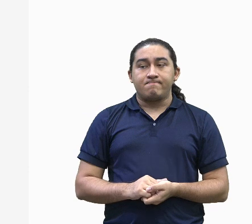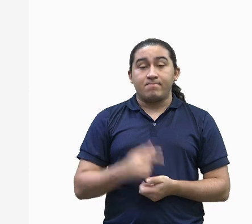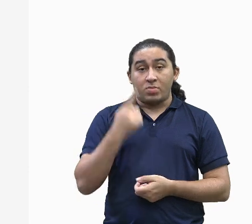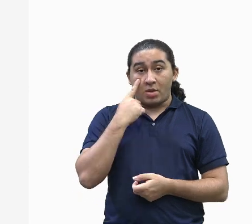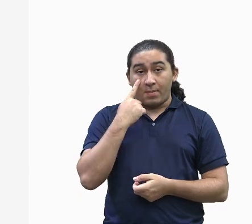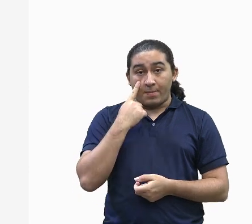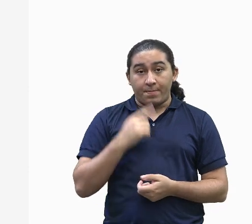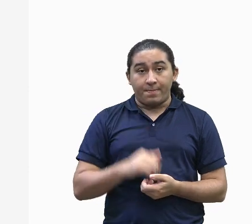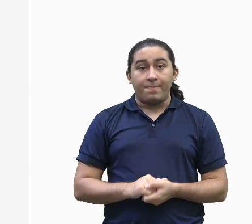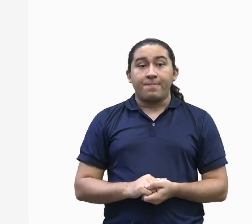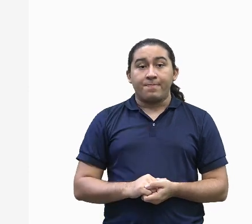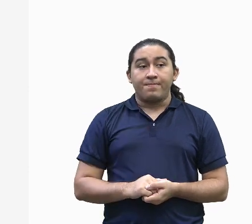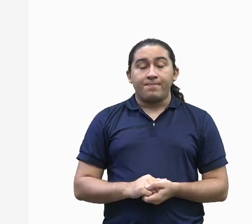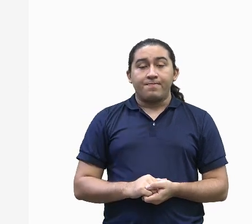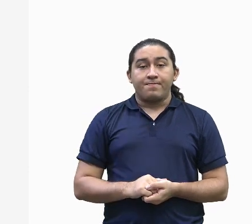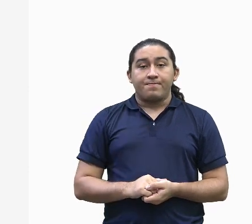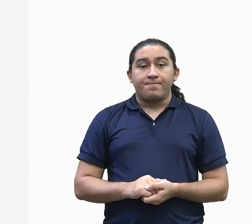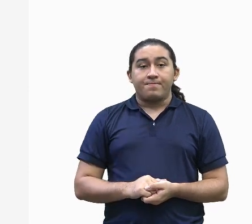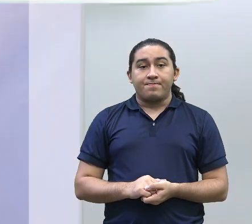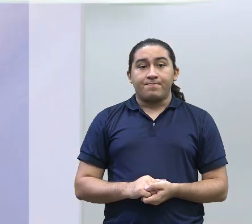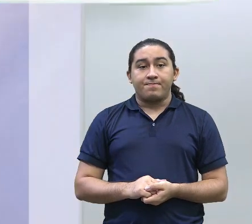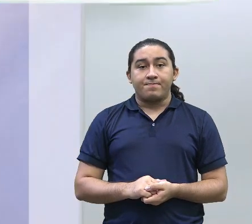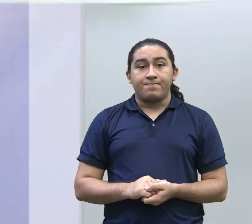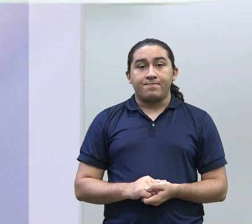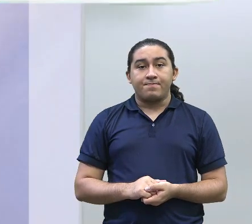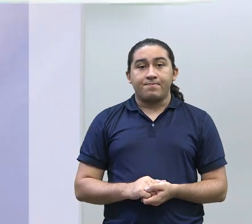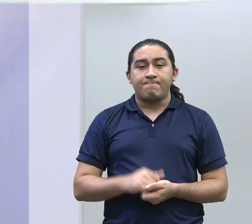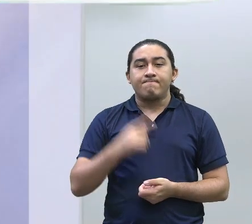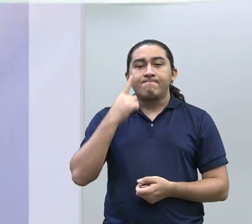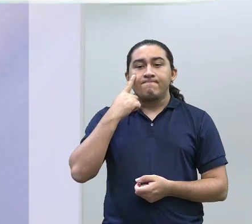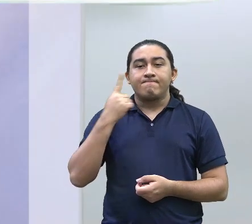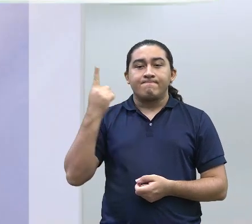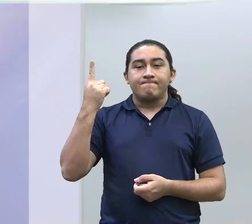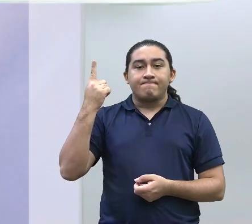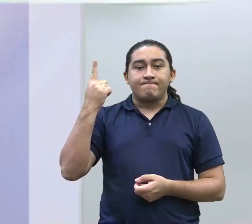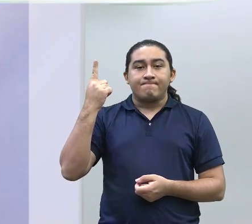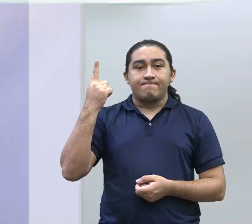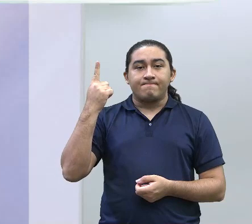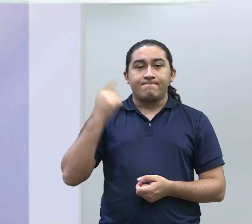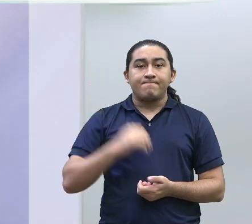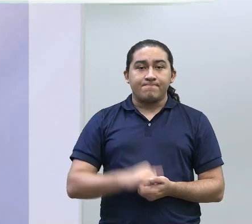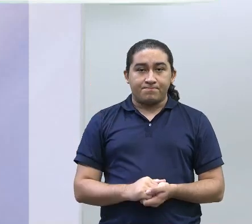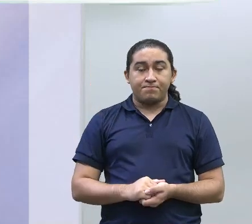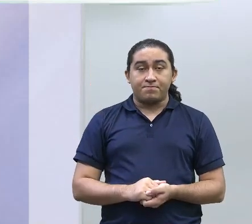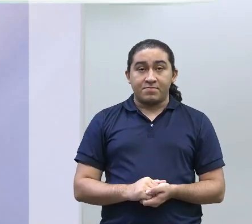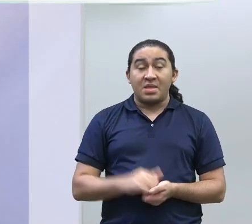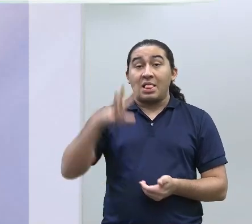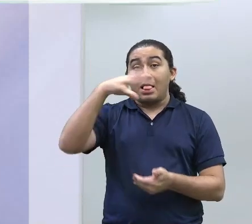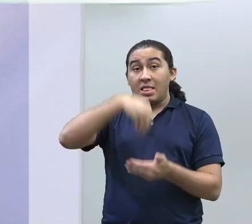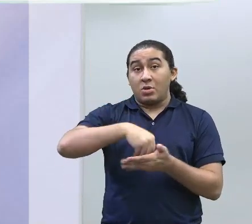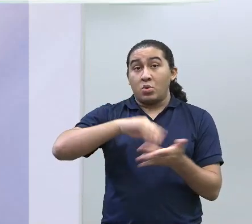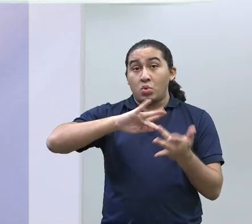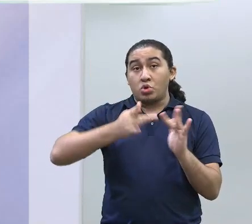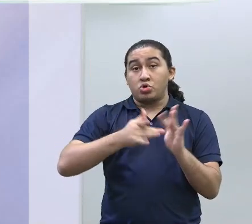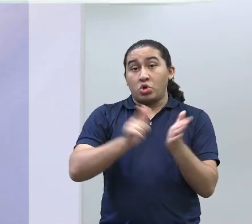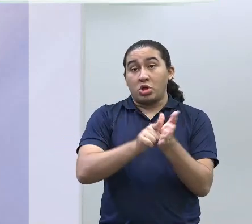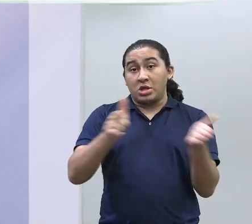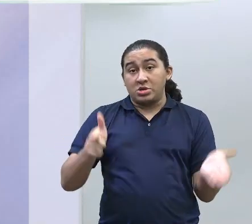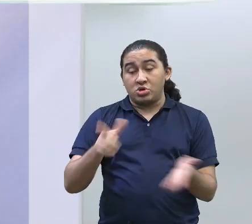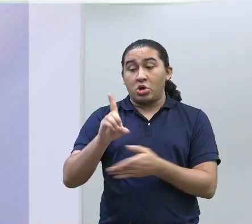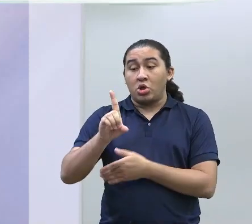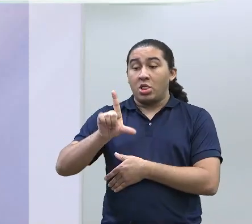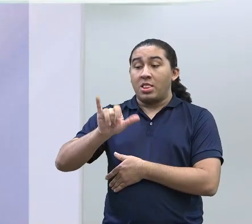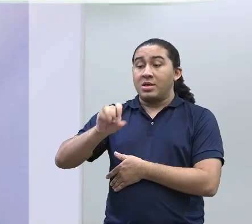ver? Então, temos aí lead. Na linguagem jornalística, o lead corresponde